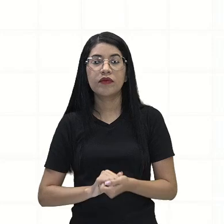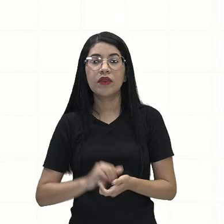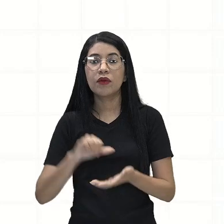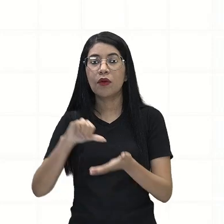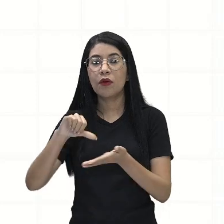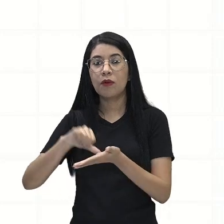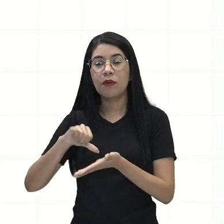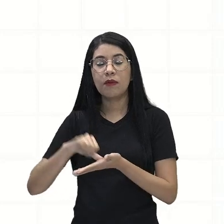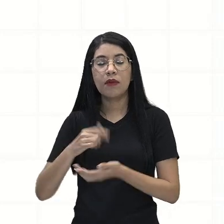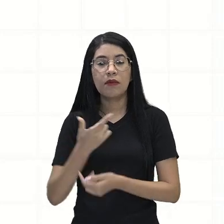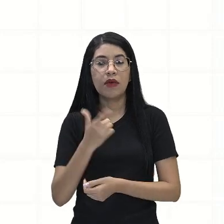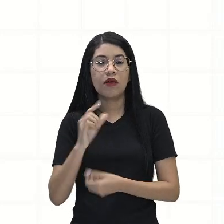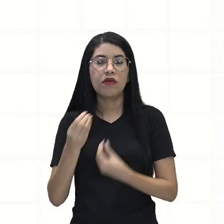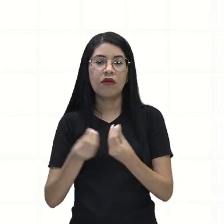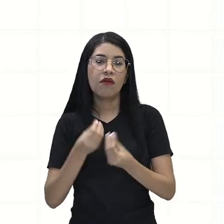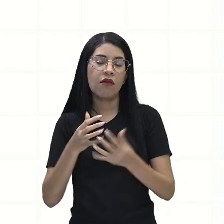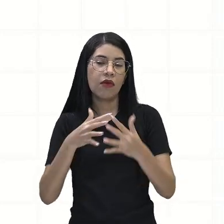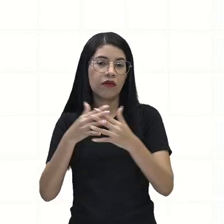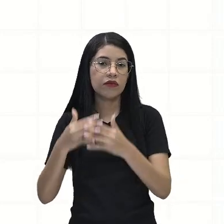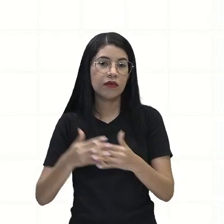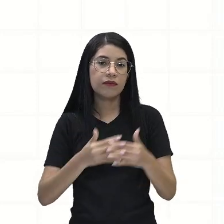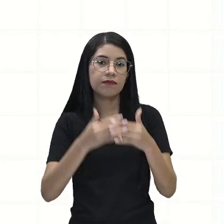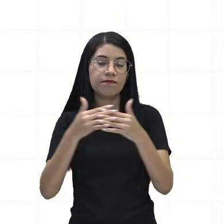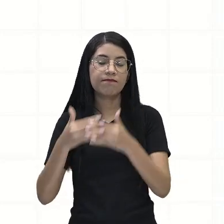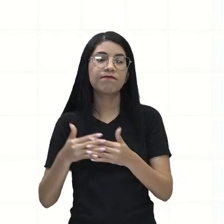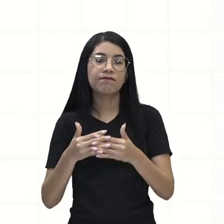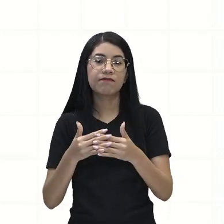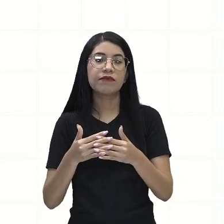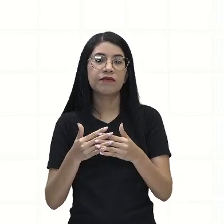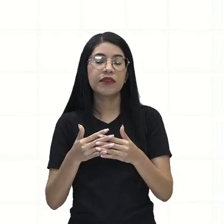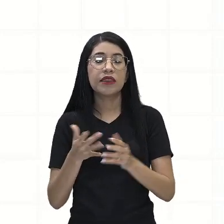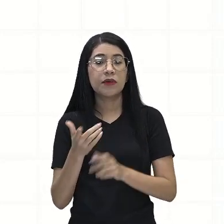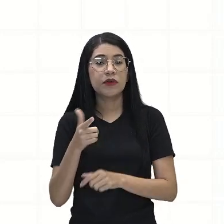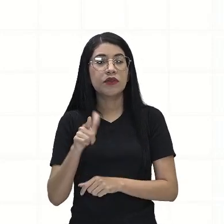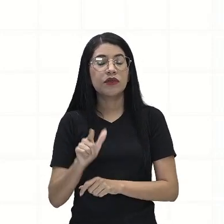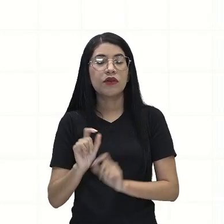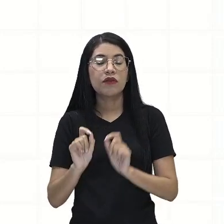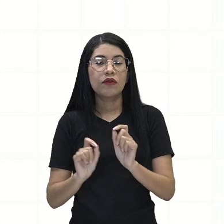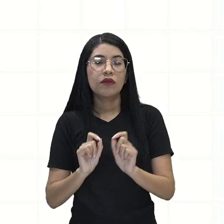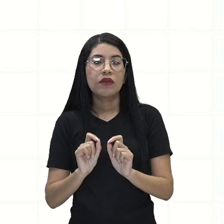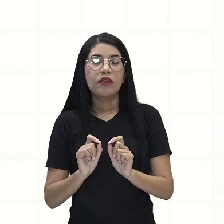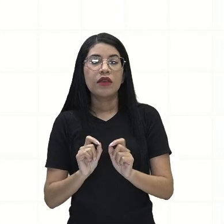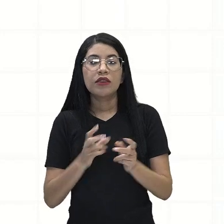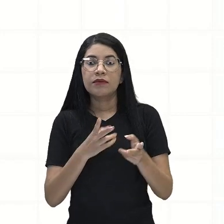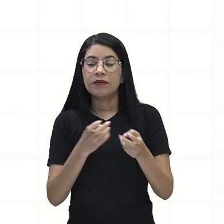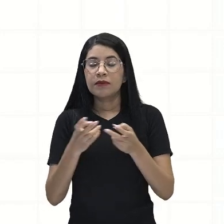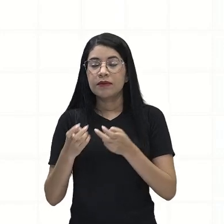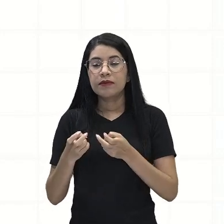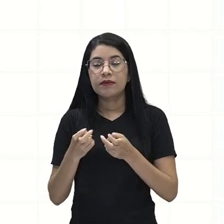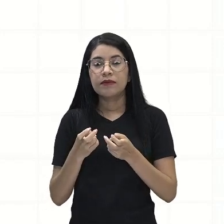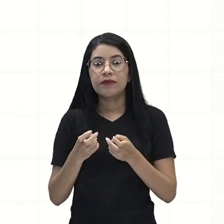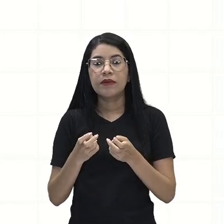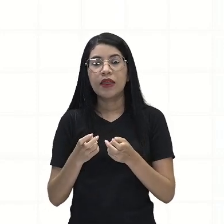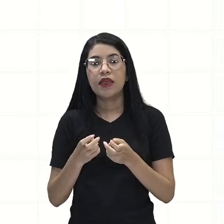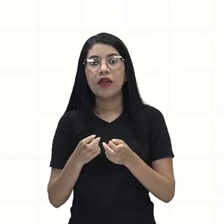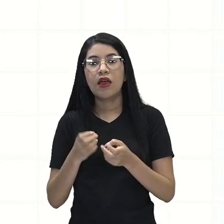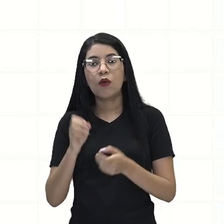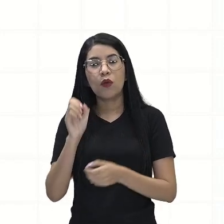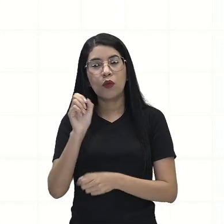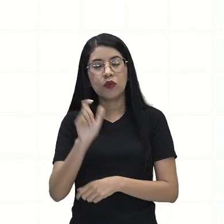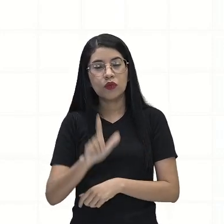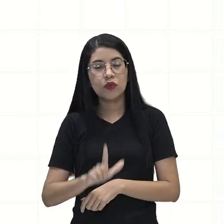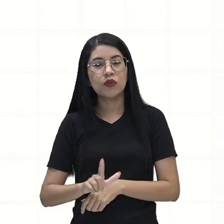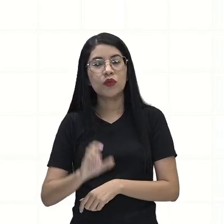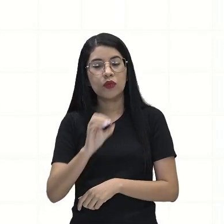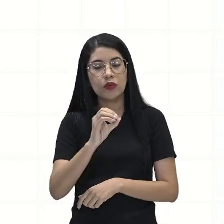gente toda a logística de transporte e mais uma vez, né, a gente observa mais a região centro-sul, e